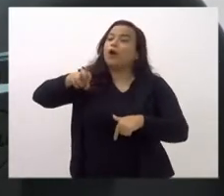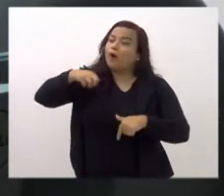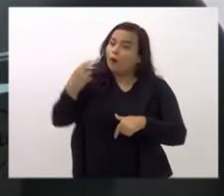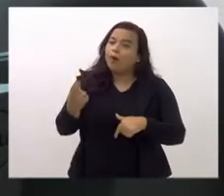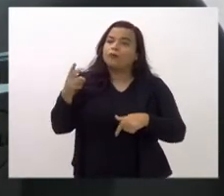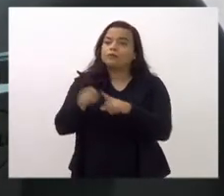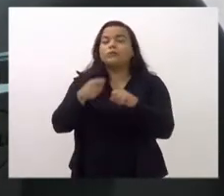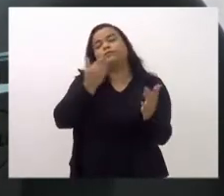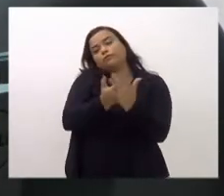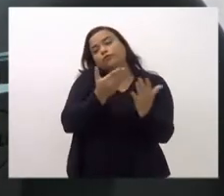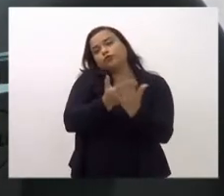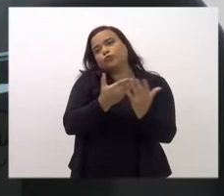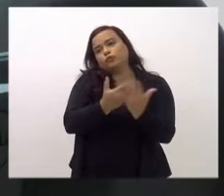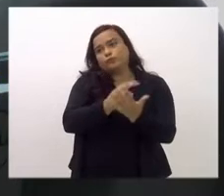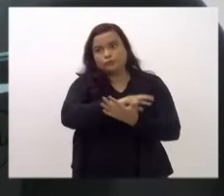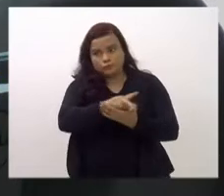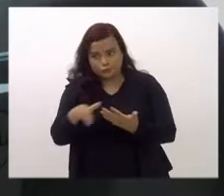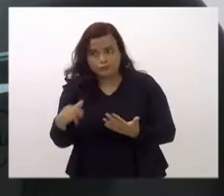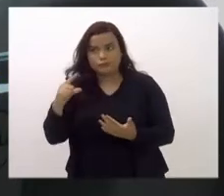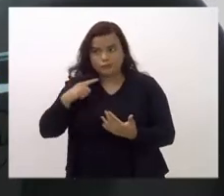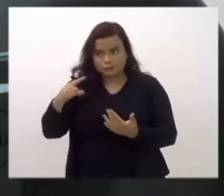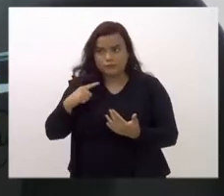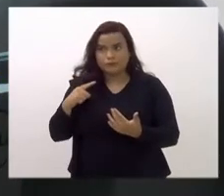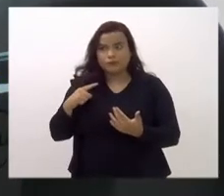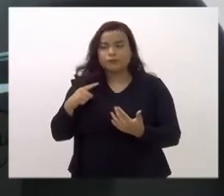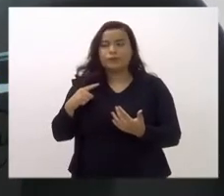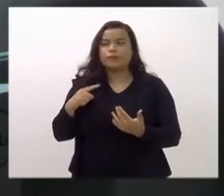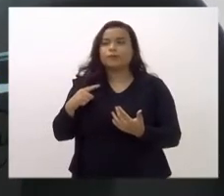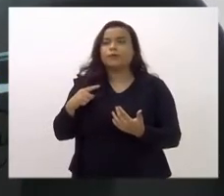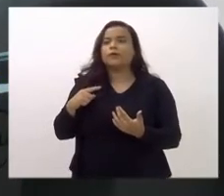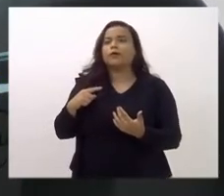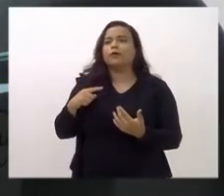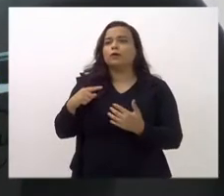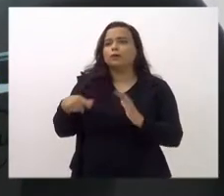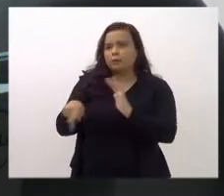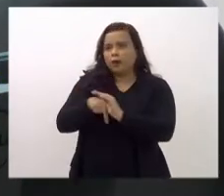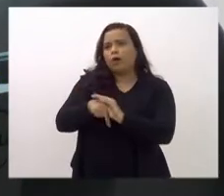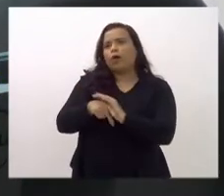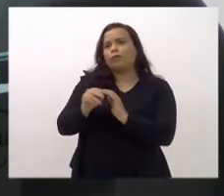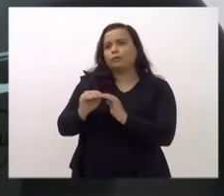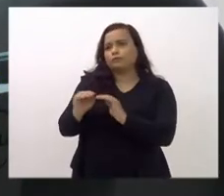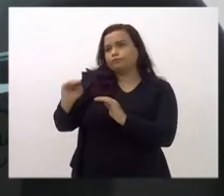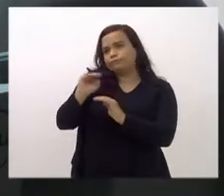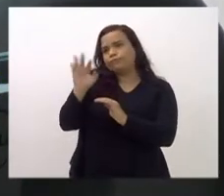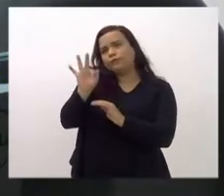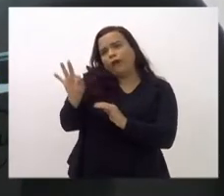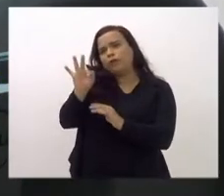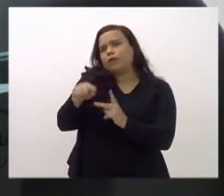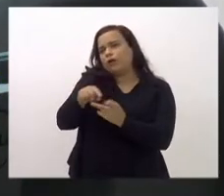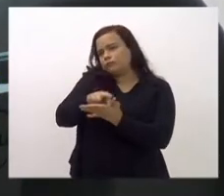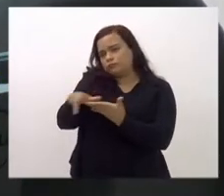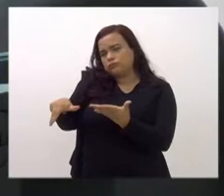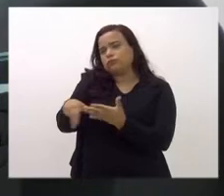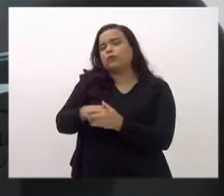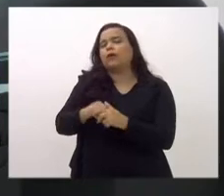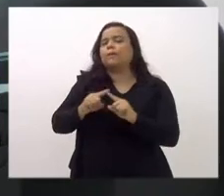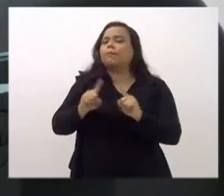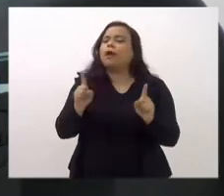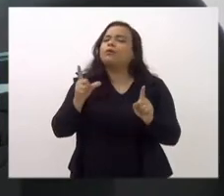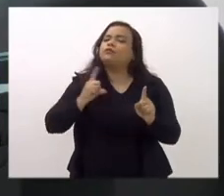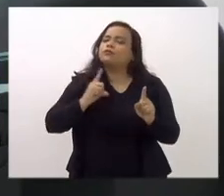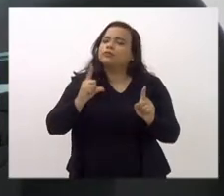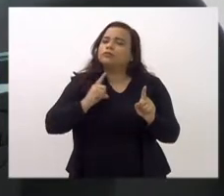por estudos de nível superior na sequência, mas geralmente relacionados com essa